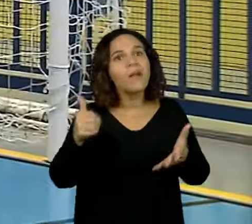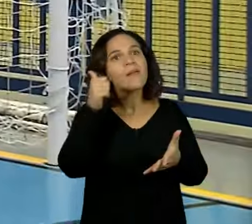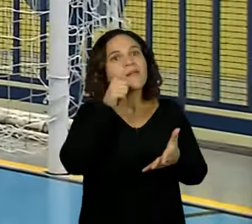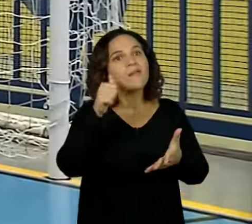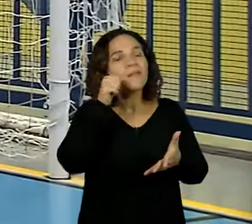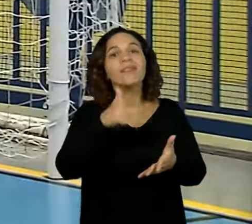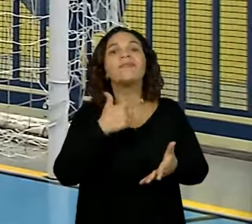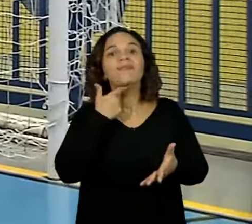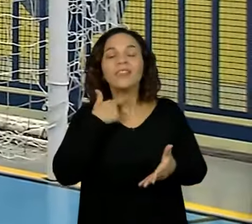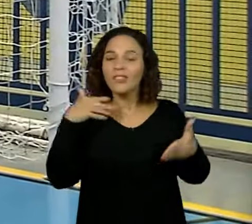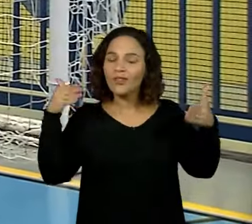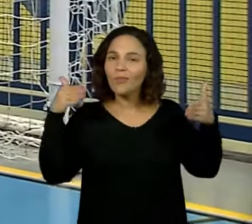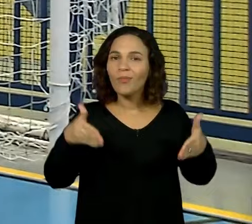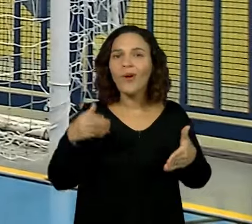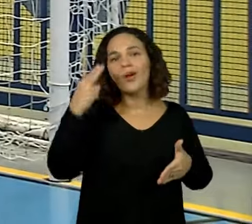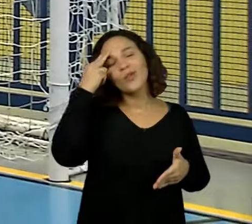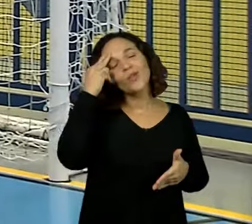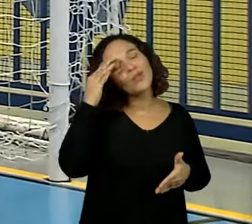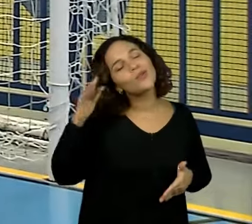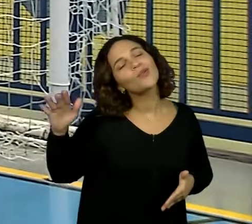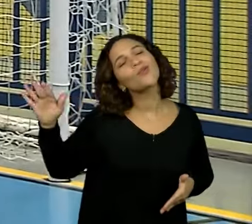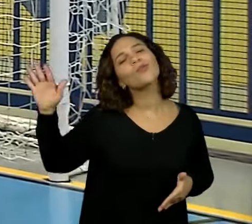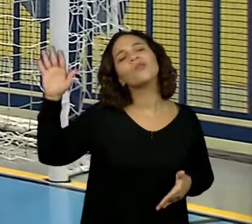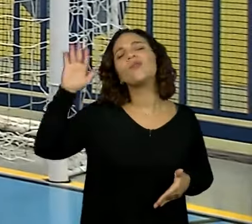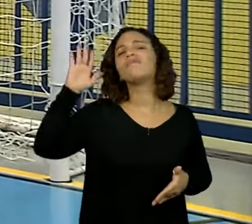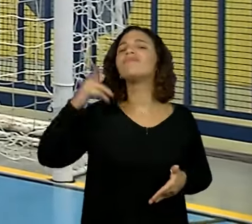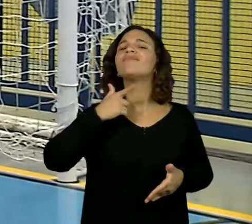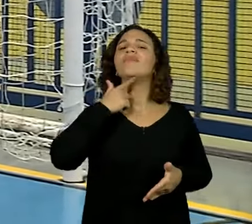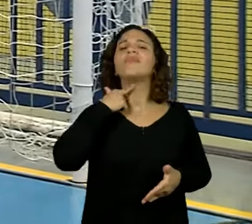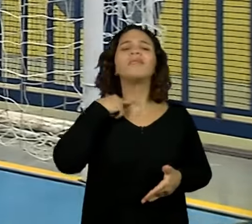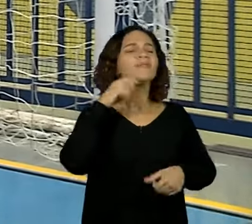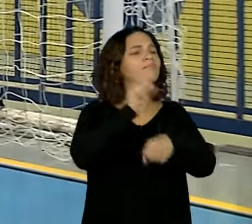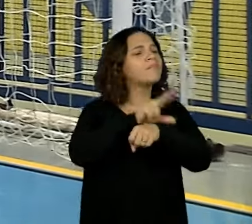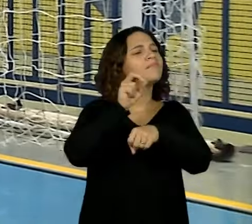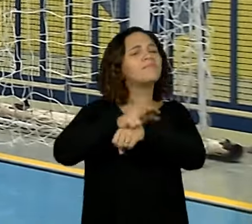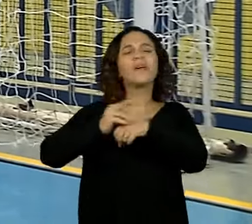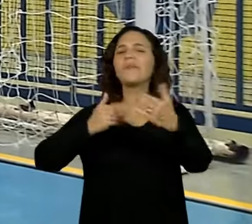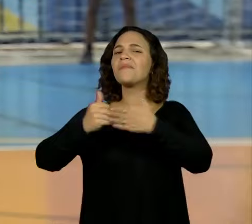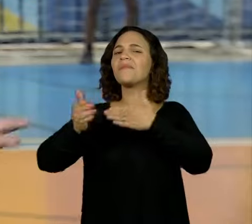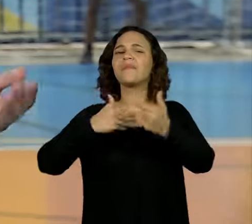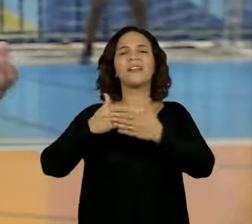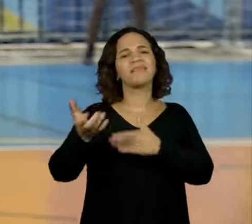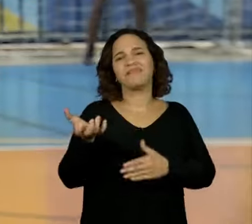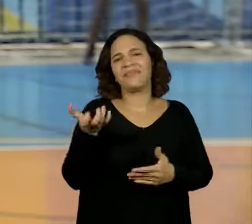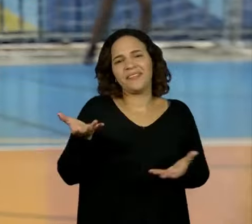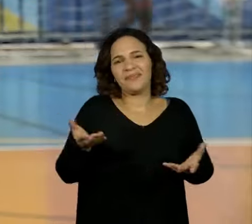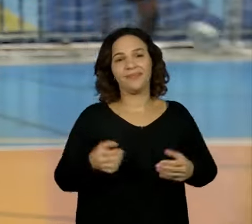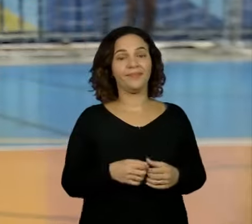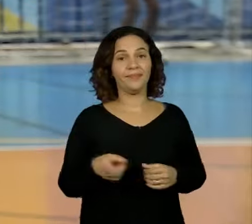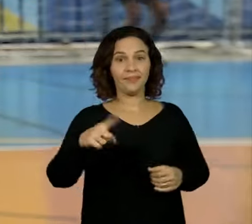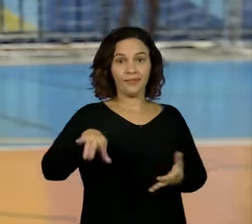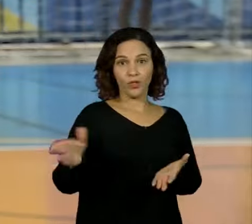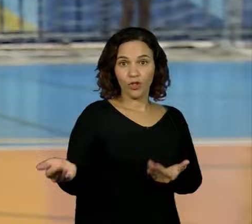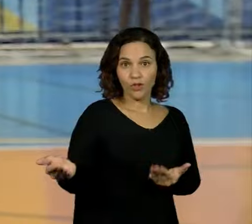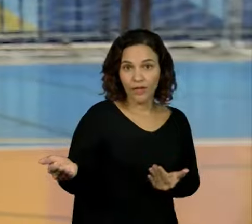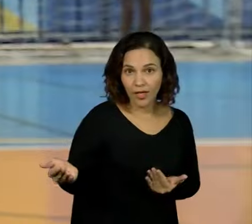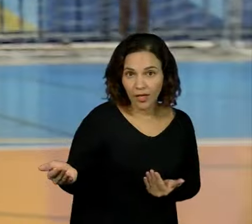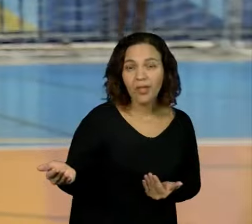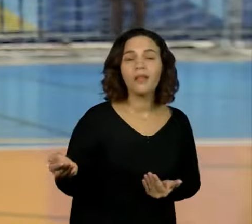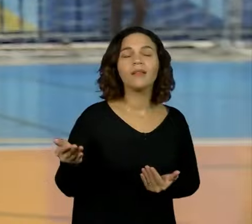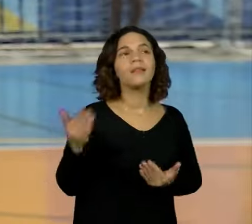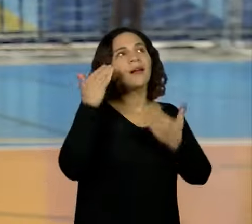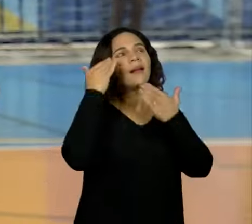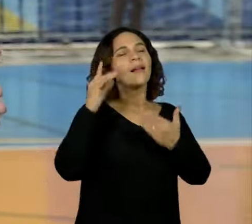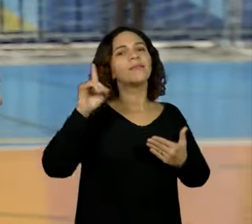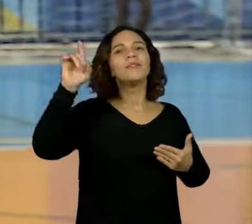como a Nicole sonharem em serem o que quiserem no futuro. As jovens estão chegando. Graças a Deus